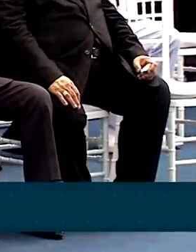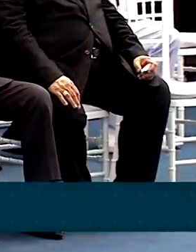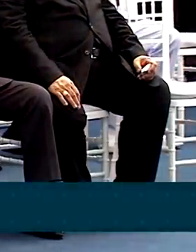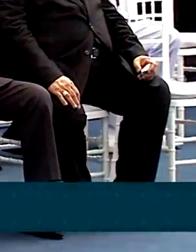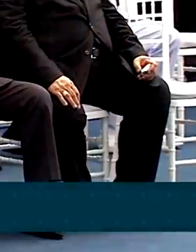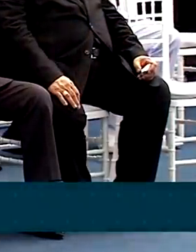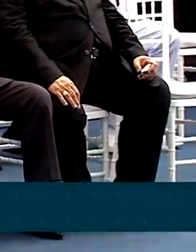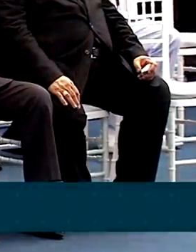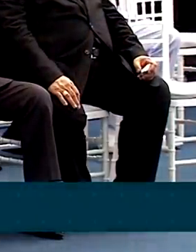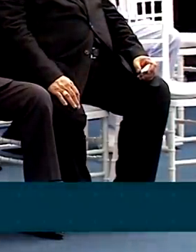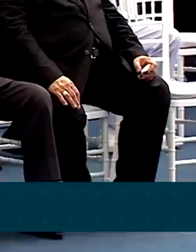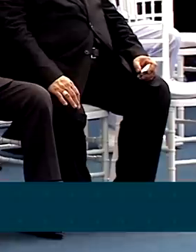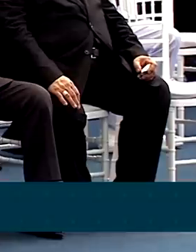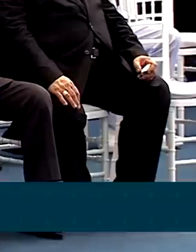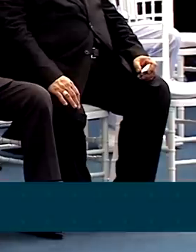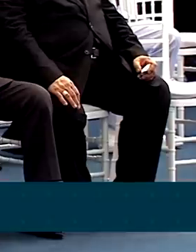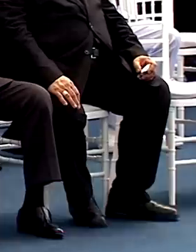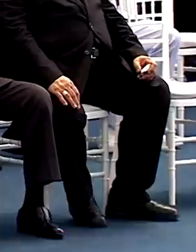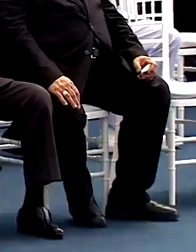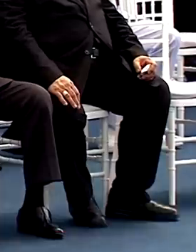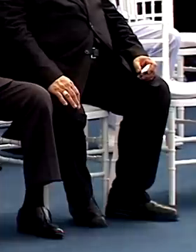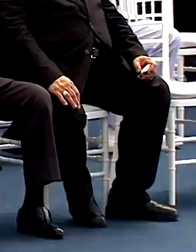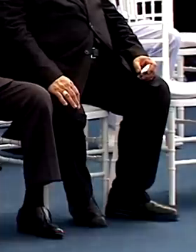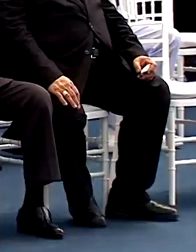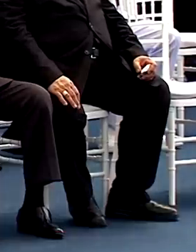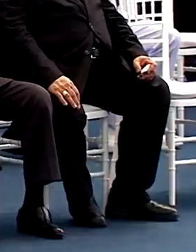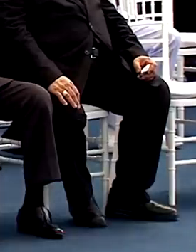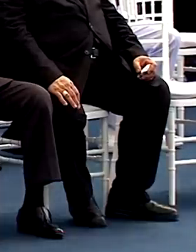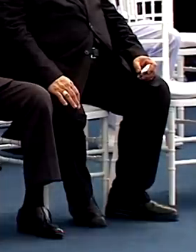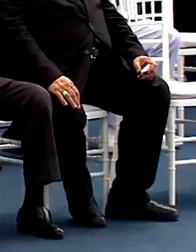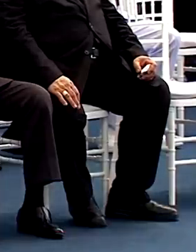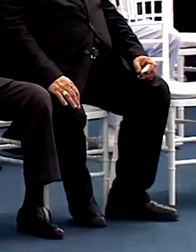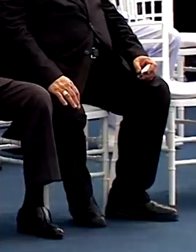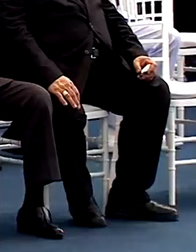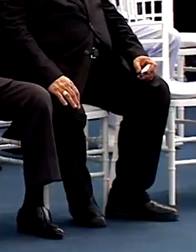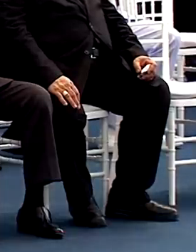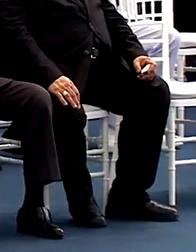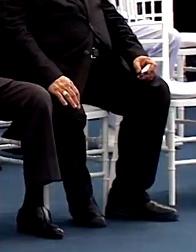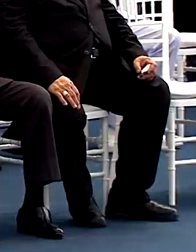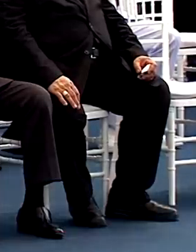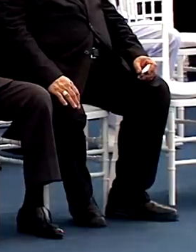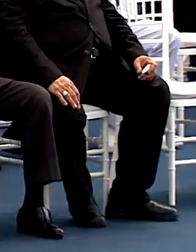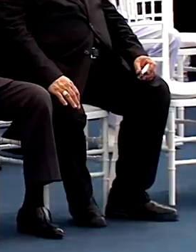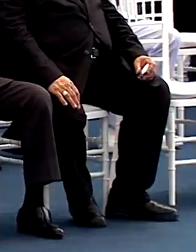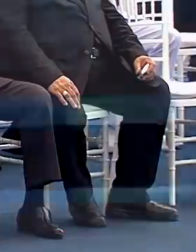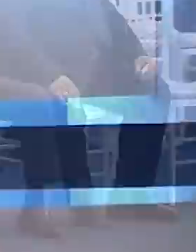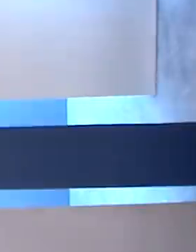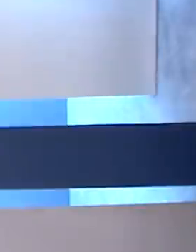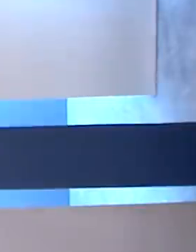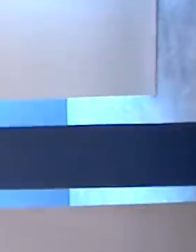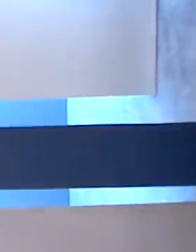o meu reconhecimento pelo trabalho de cada um de vocês.